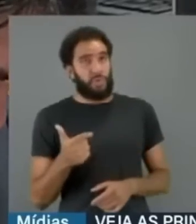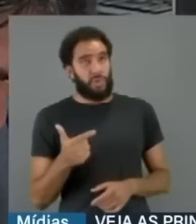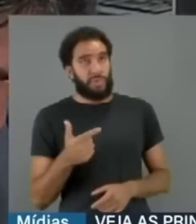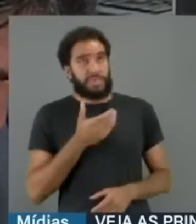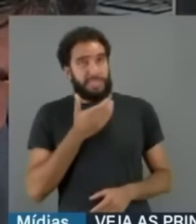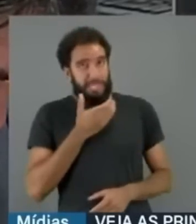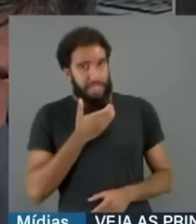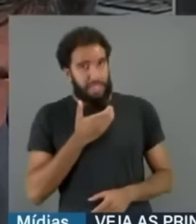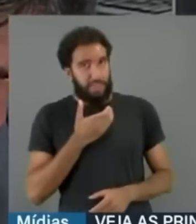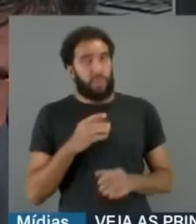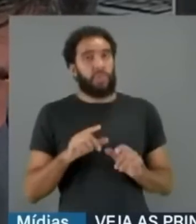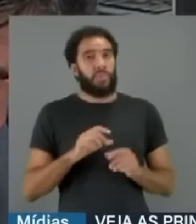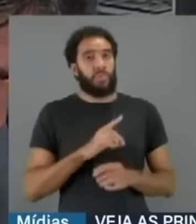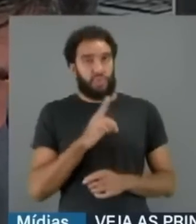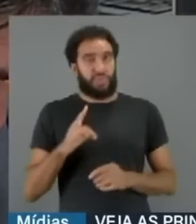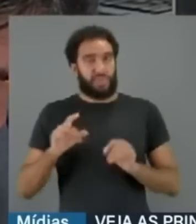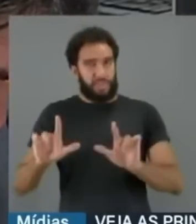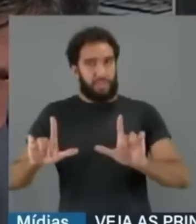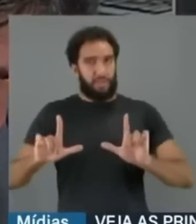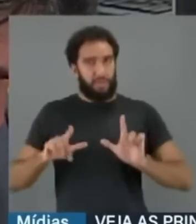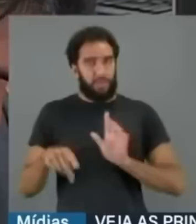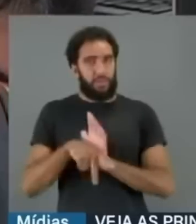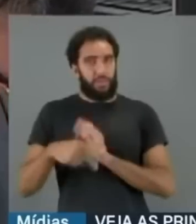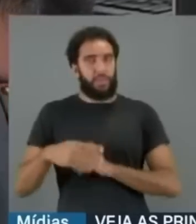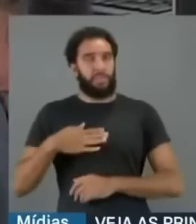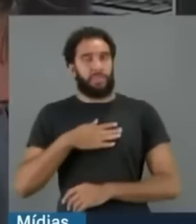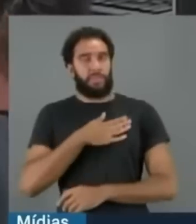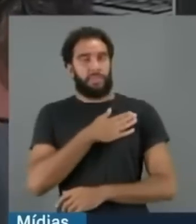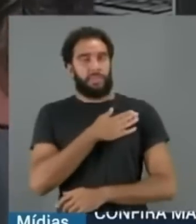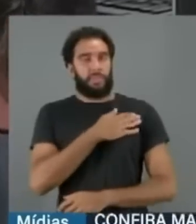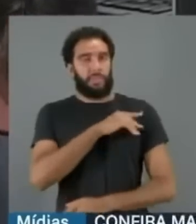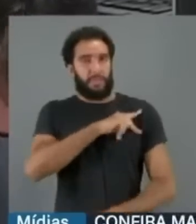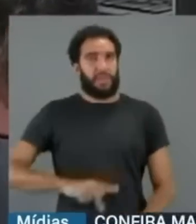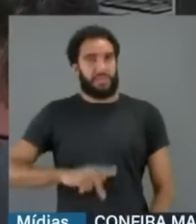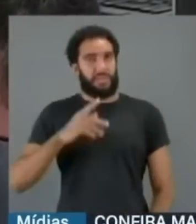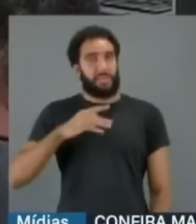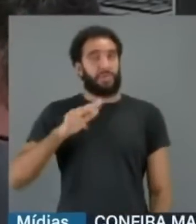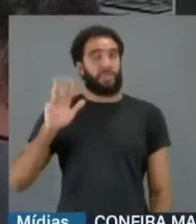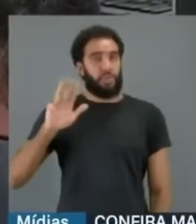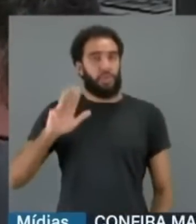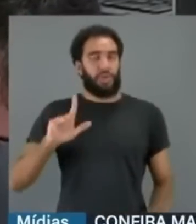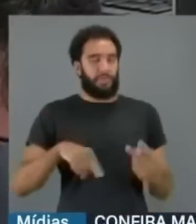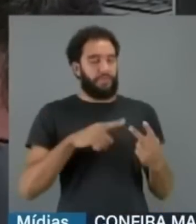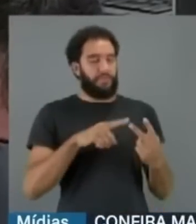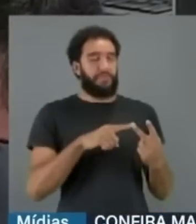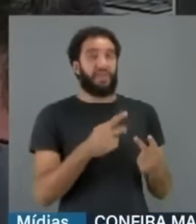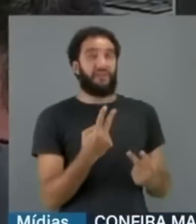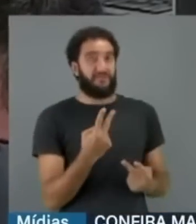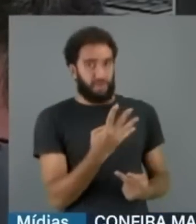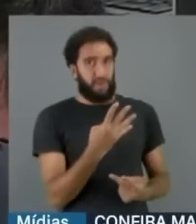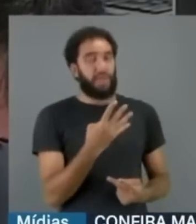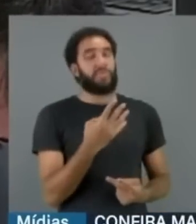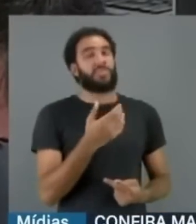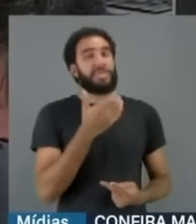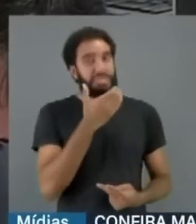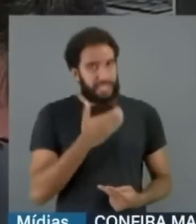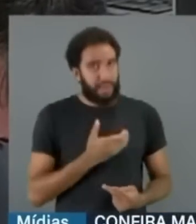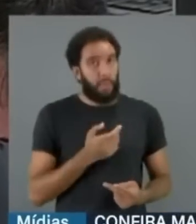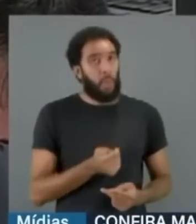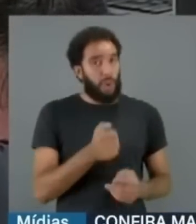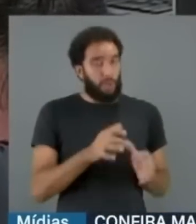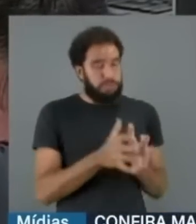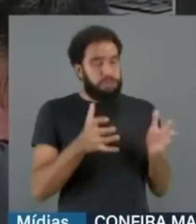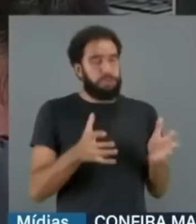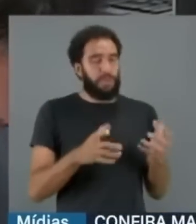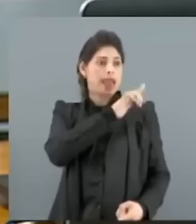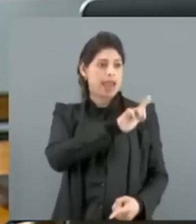Lula, ocorre o 24, que foi a quase explosão de uma bomba no aeroporto de Brasília, e ocorre o